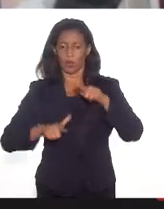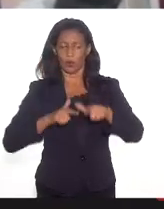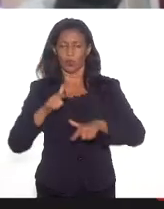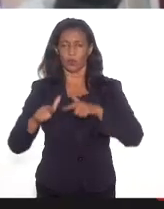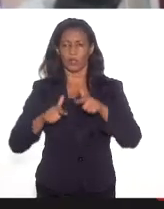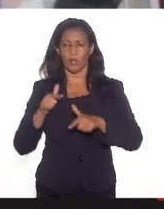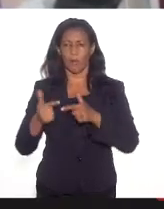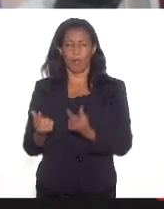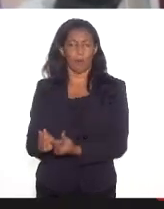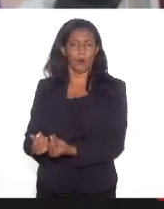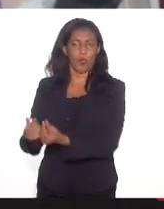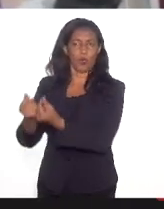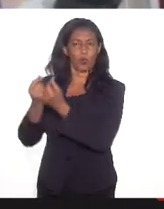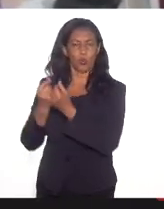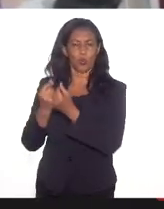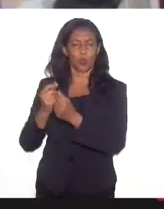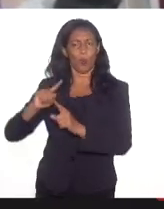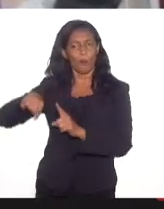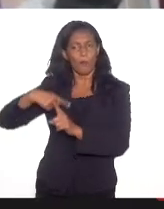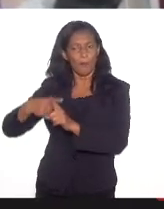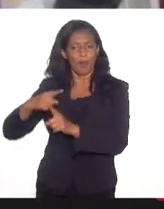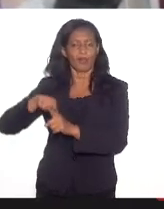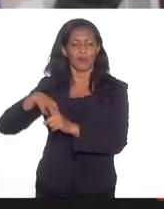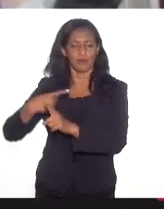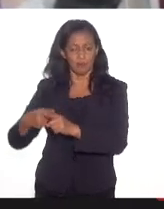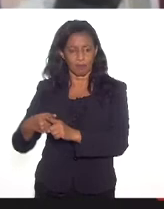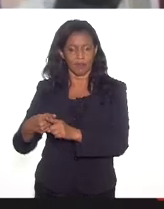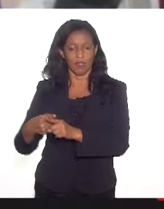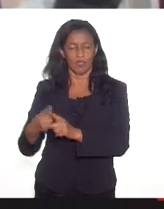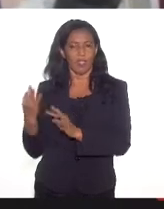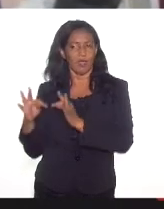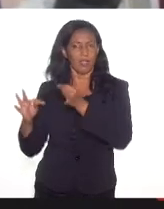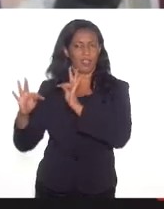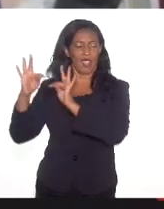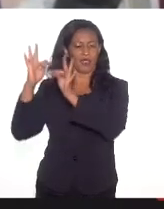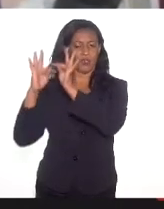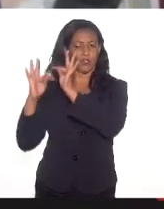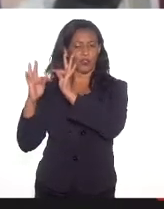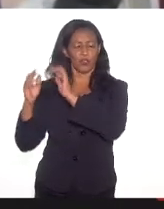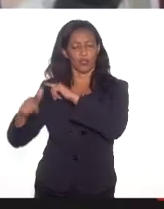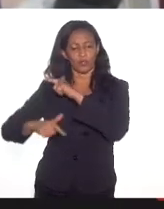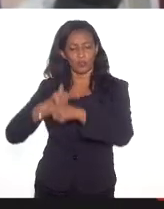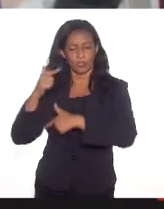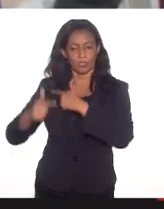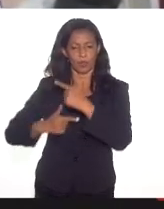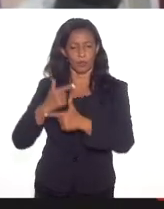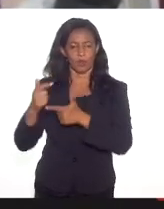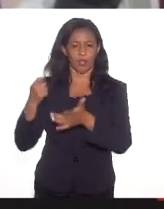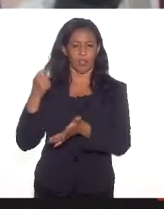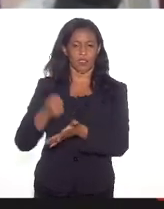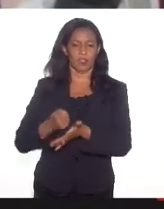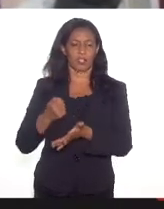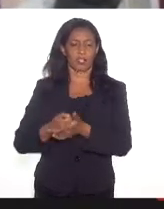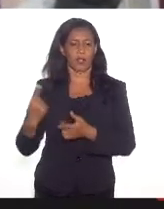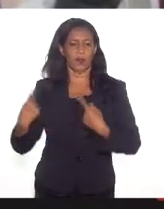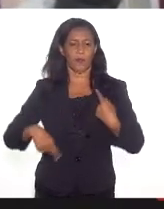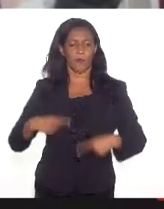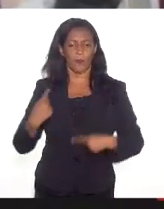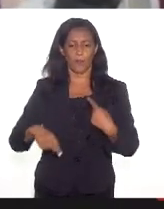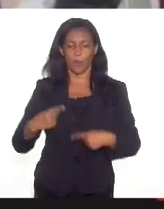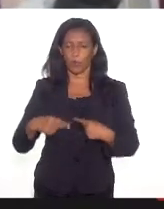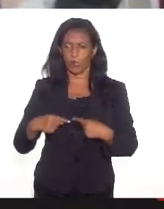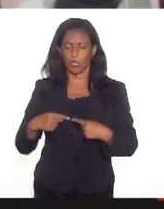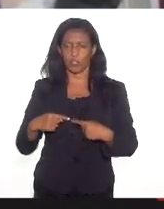outro como cada vez mais os imperativos tecnológicos do mundo trabalhista exigem políticas como